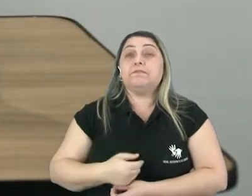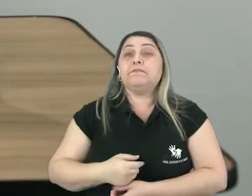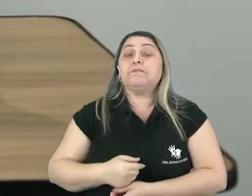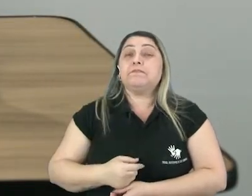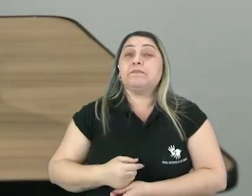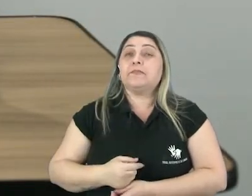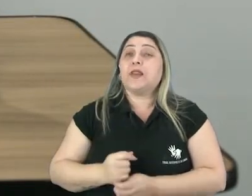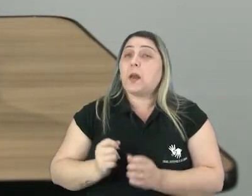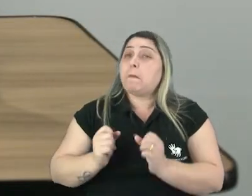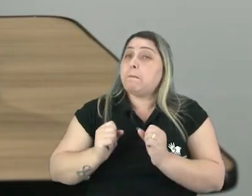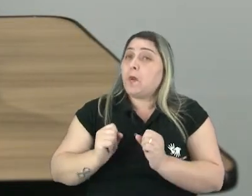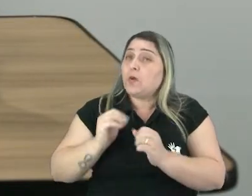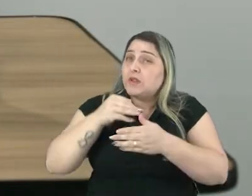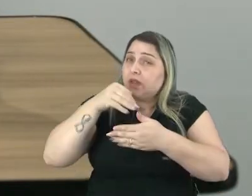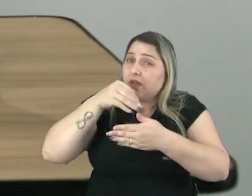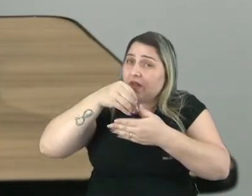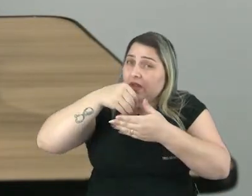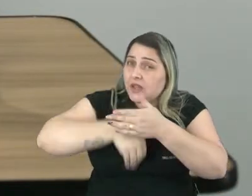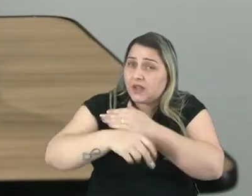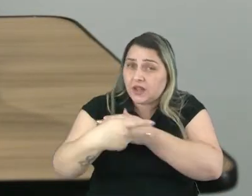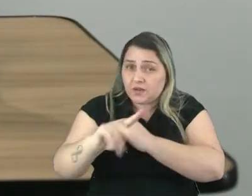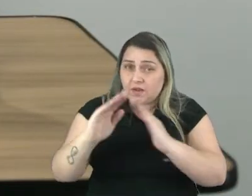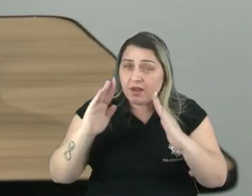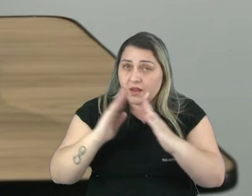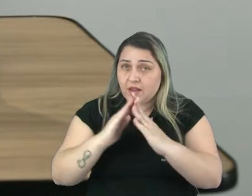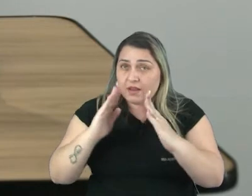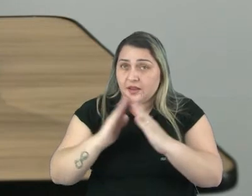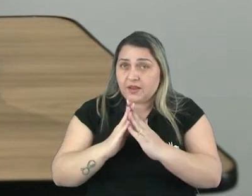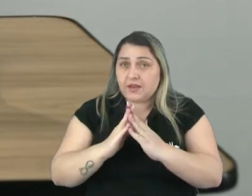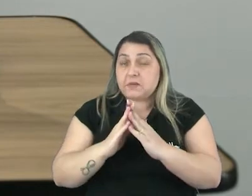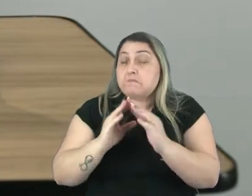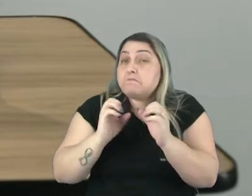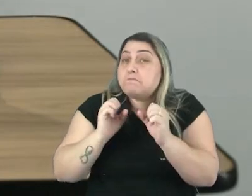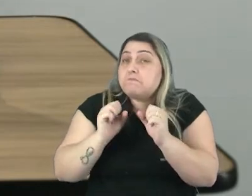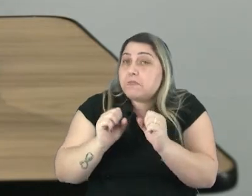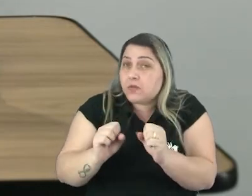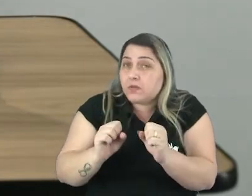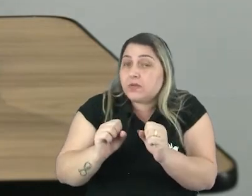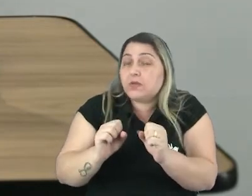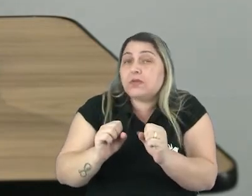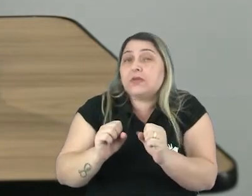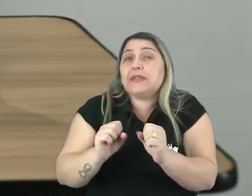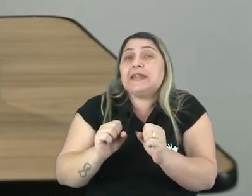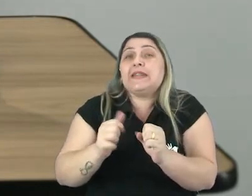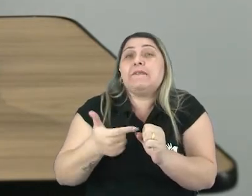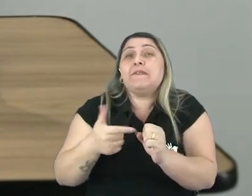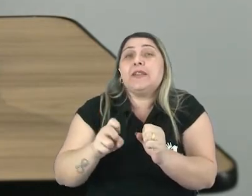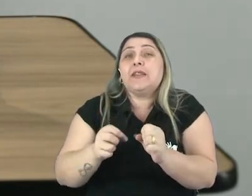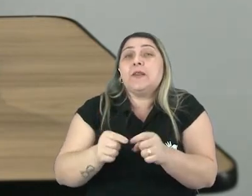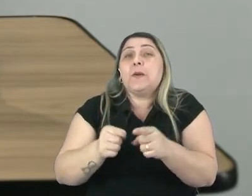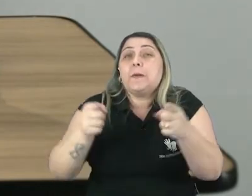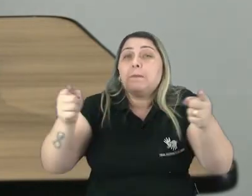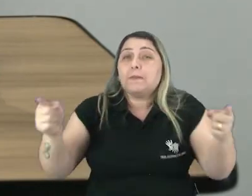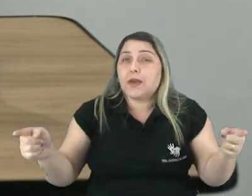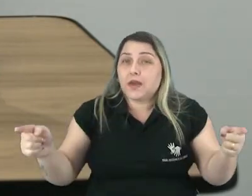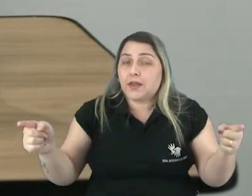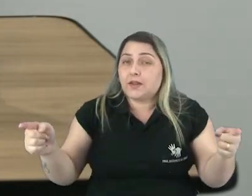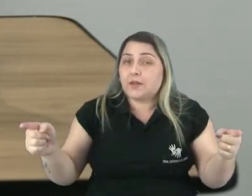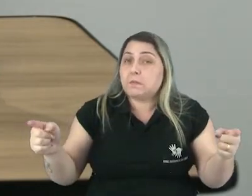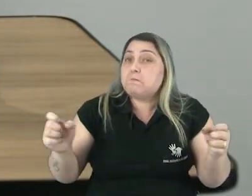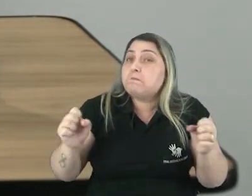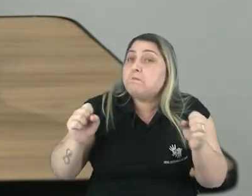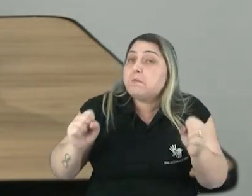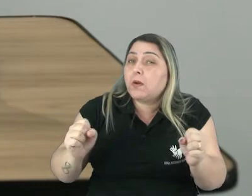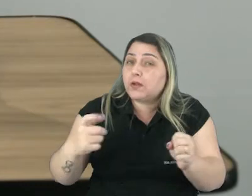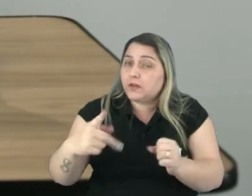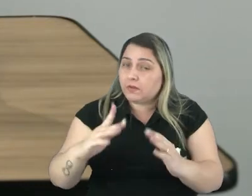ela cabe dentro da sua casa? Se a baleia azul pode atingir cerca de 25 metros de comprimento, será que